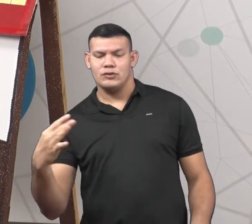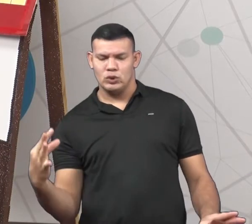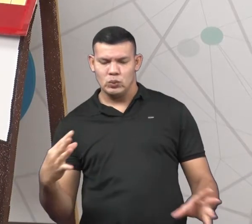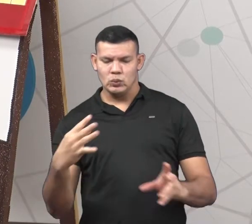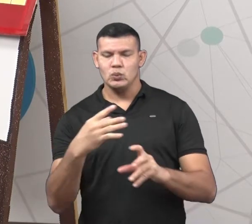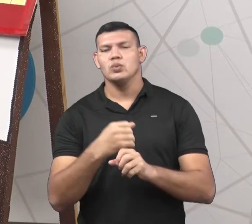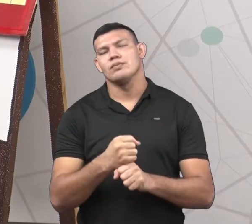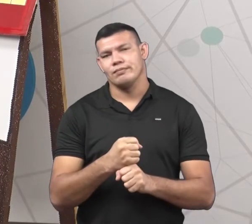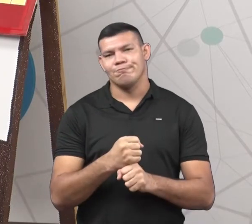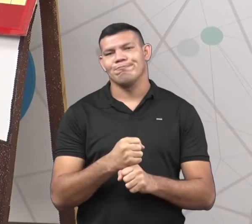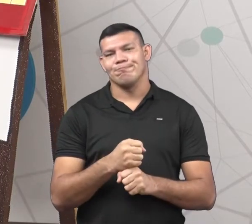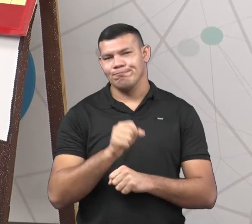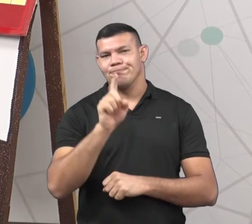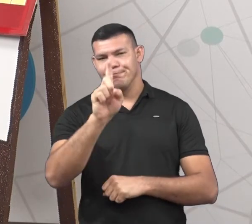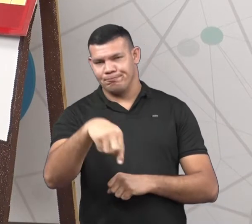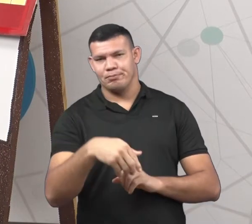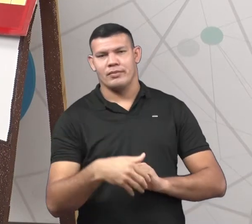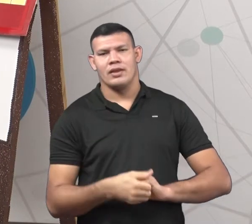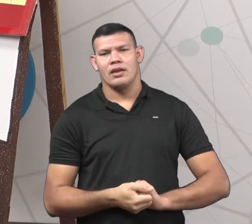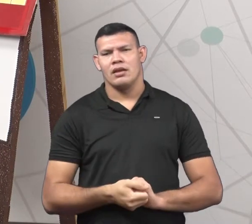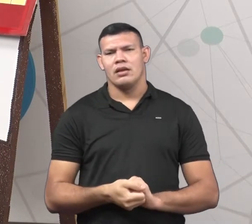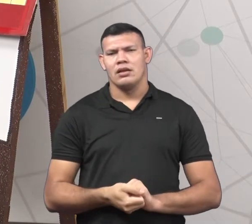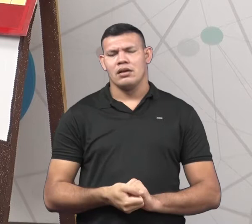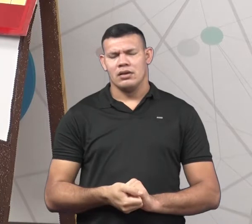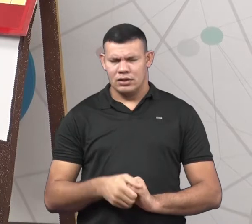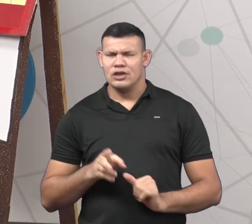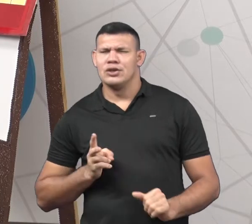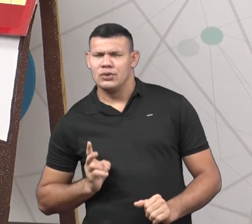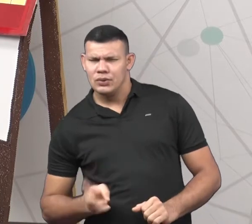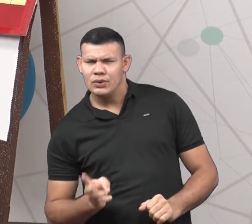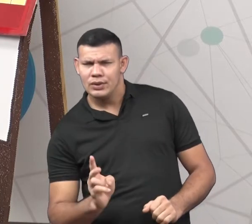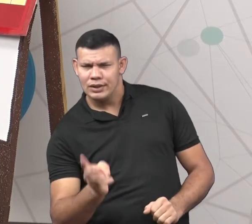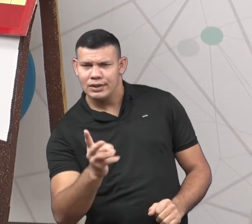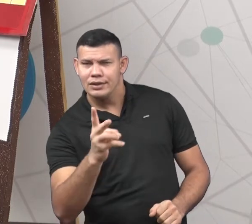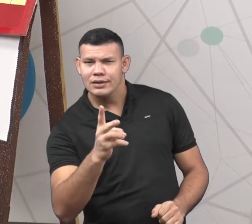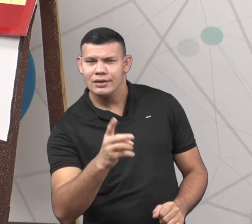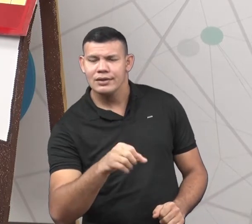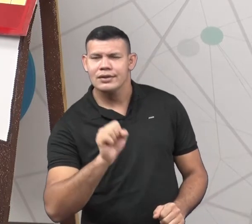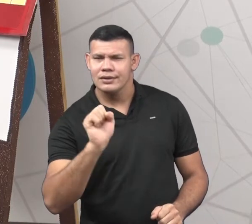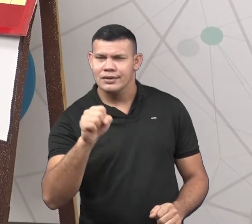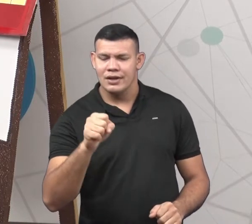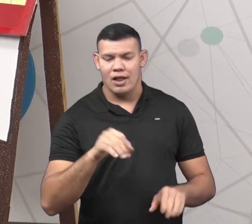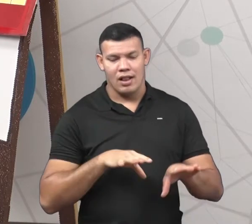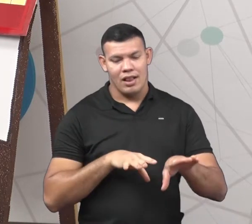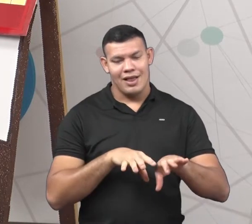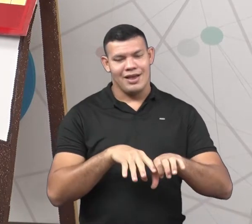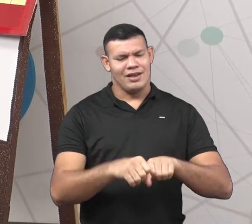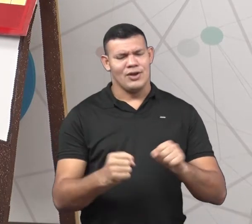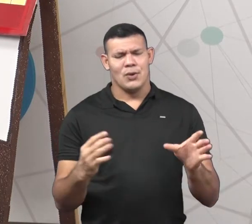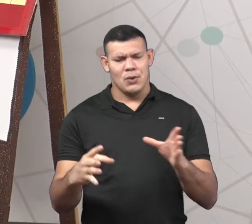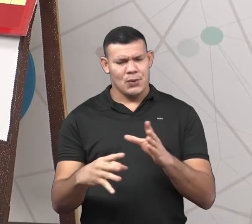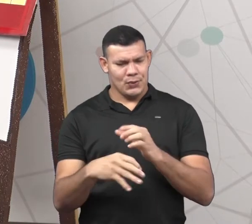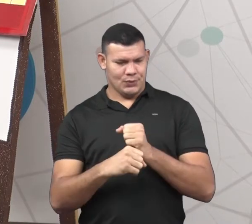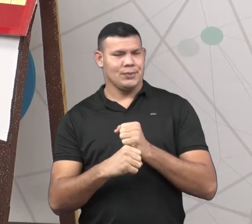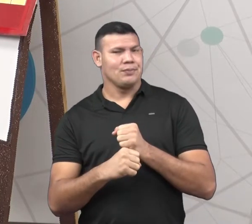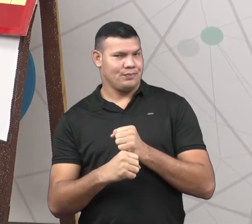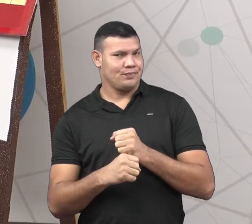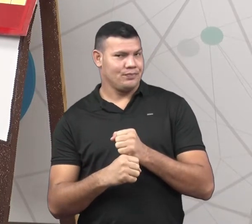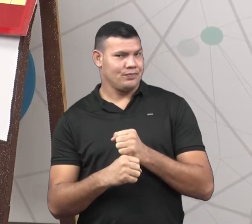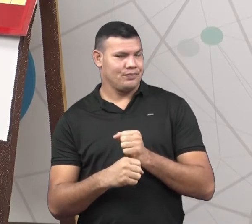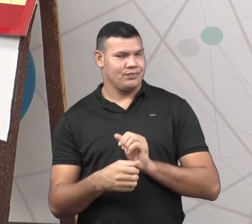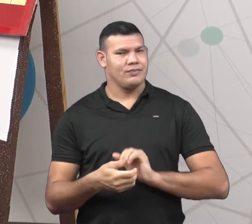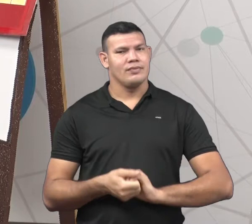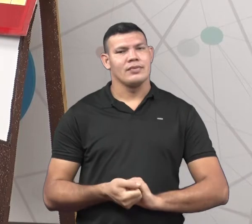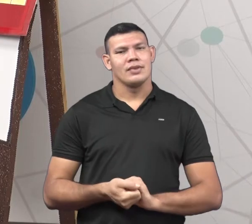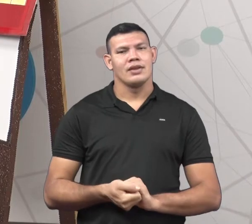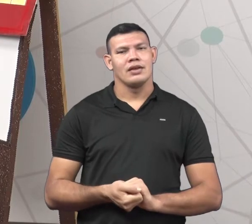9.523. Isso mesmo. Podemos continuar formando números? Podemos, porque eles são infinitos. Vamos